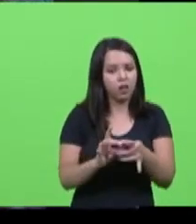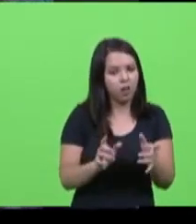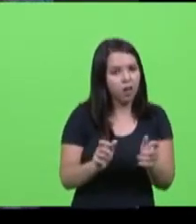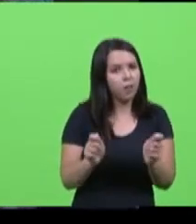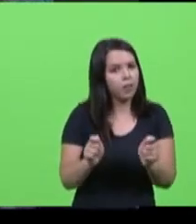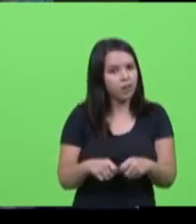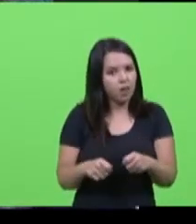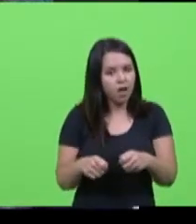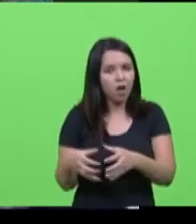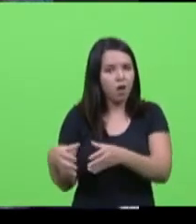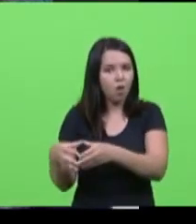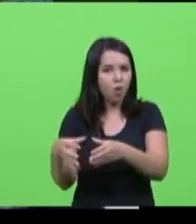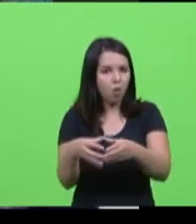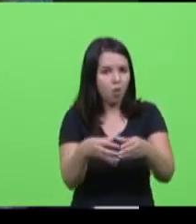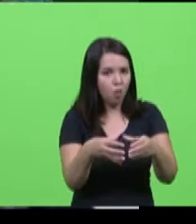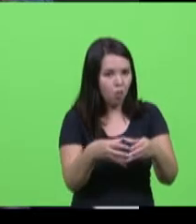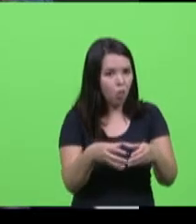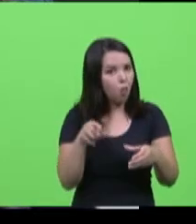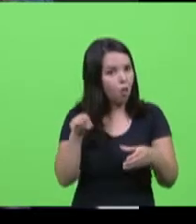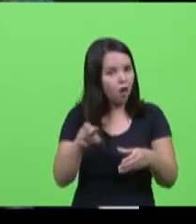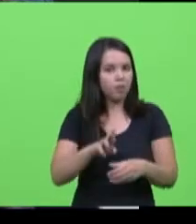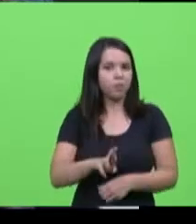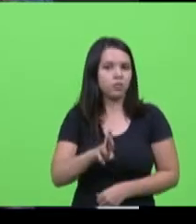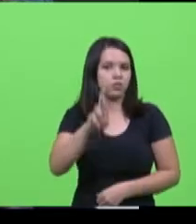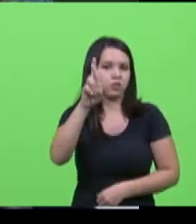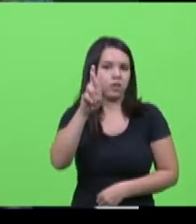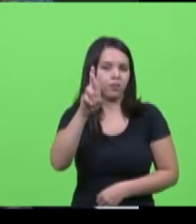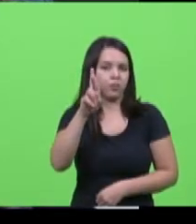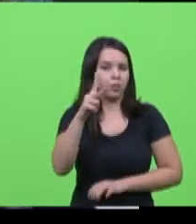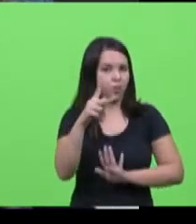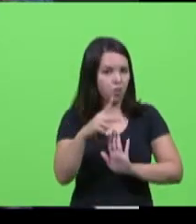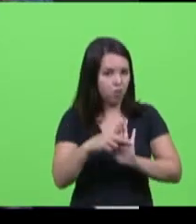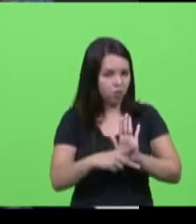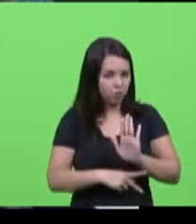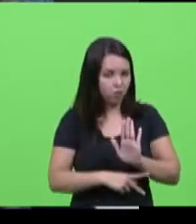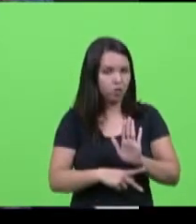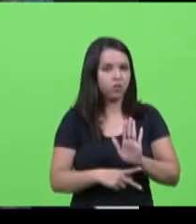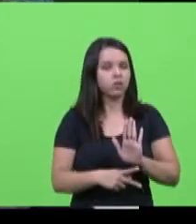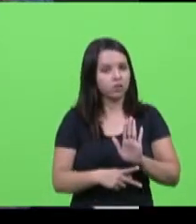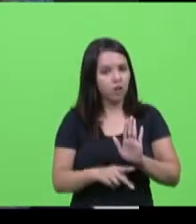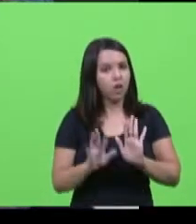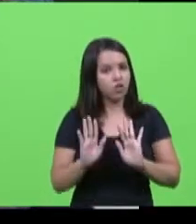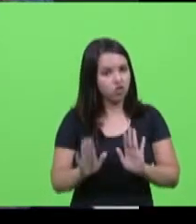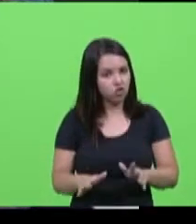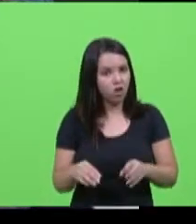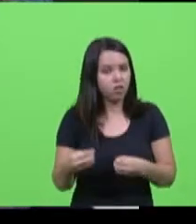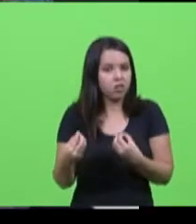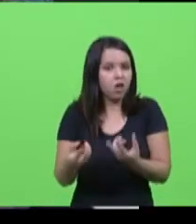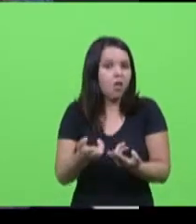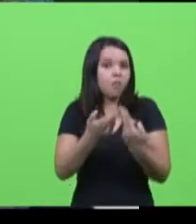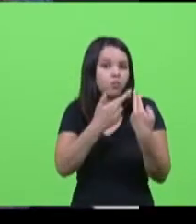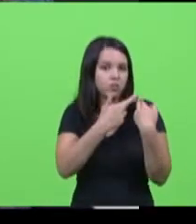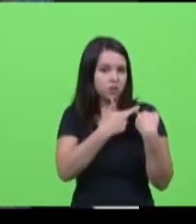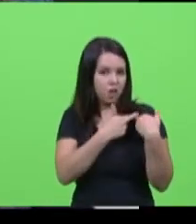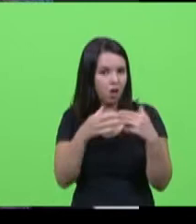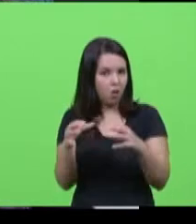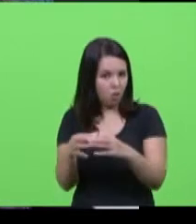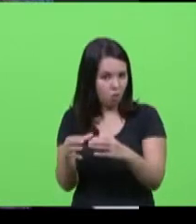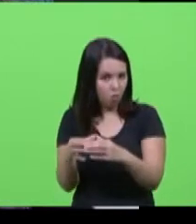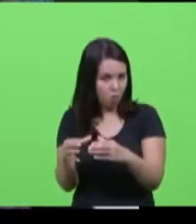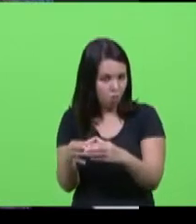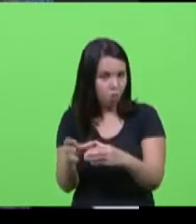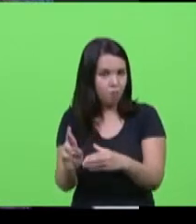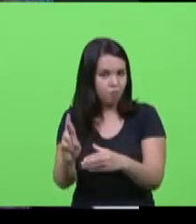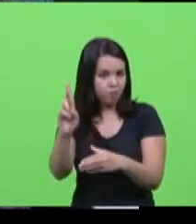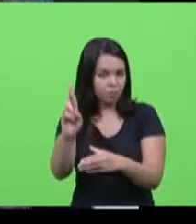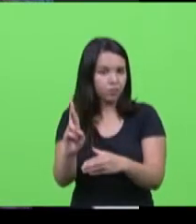órgãos competentes, e o projeto já subordina isso aos órgãos competentes, mas que se reconheça a